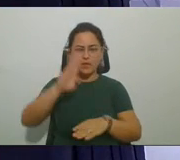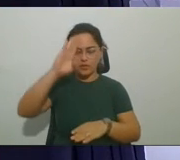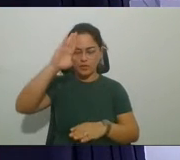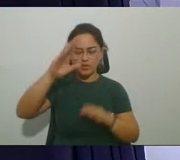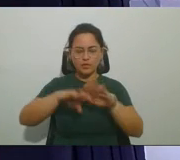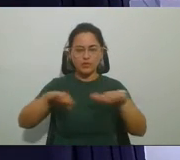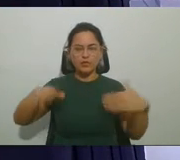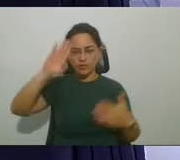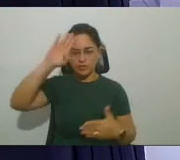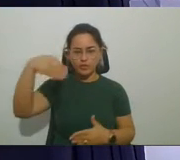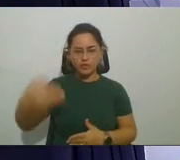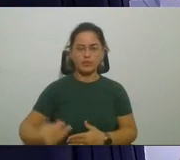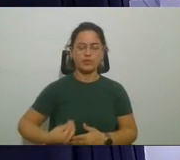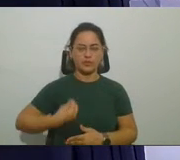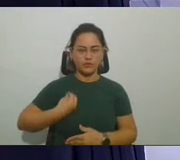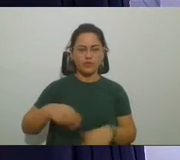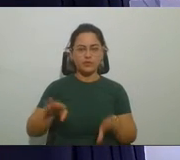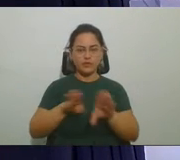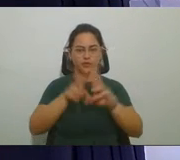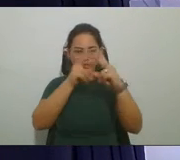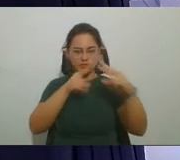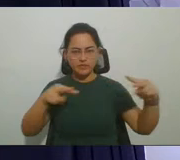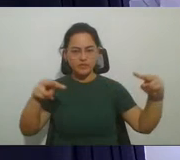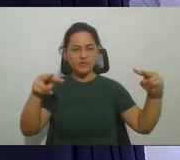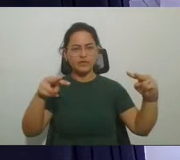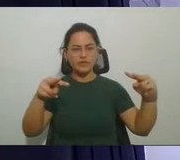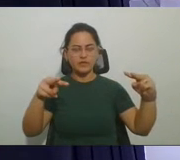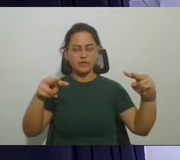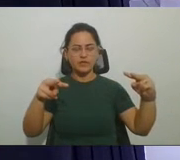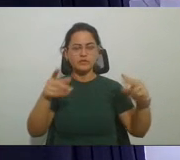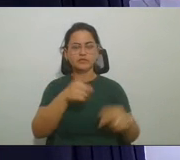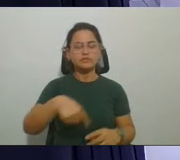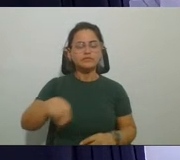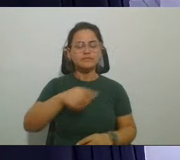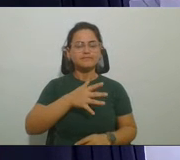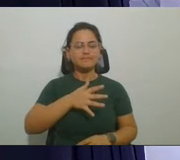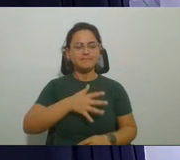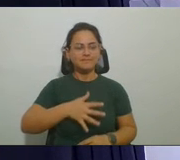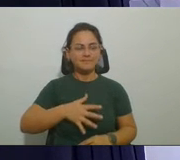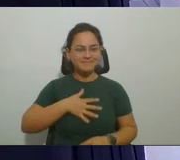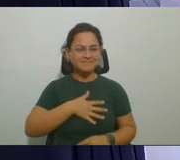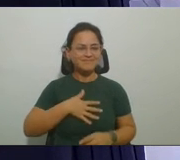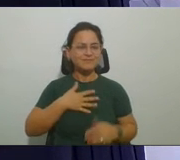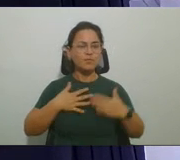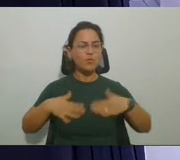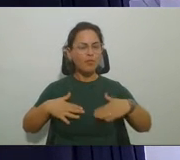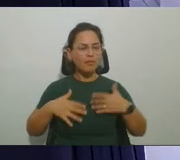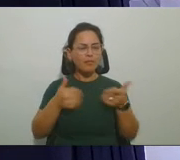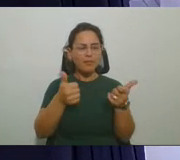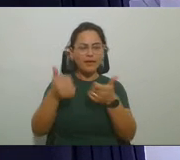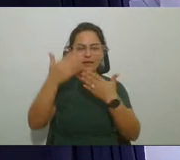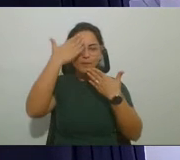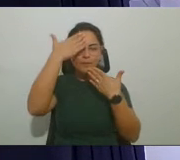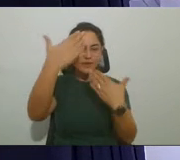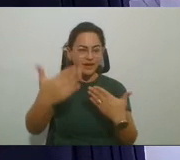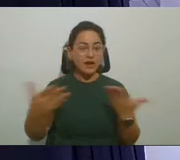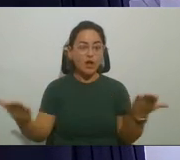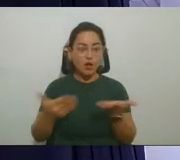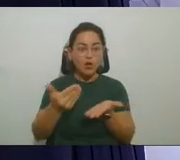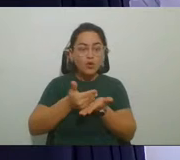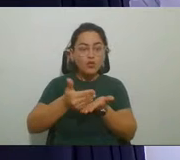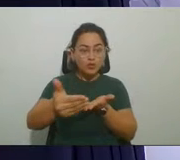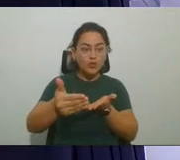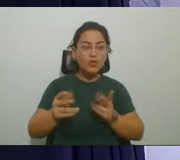presencial e virtual. Podem ficar à vontade. Muito obrigado a todos. Vamos dar sequência